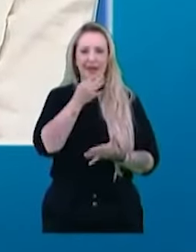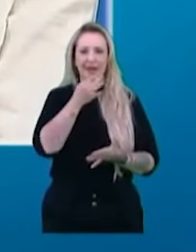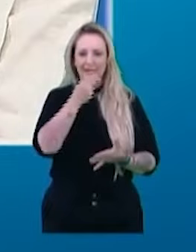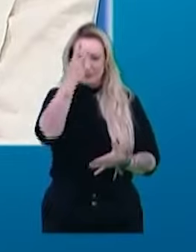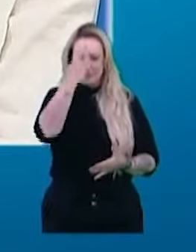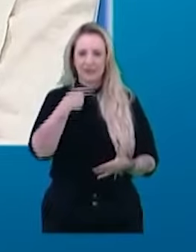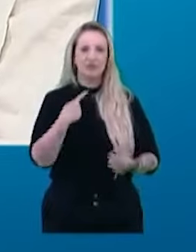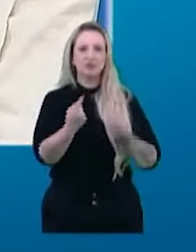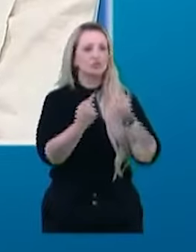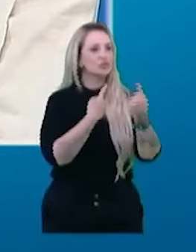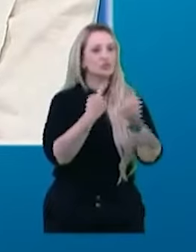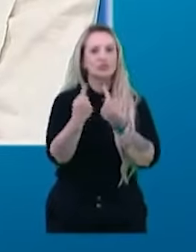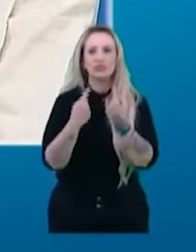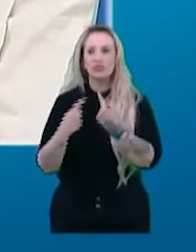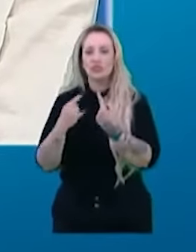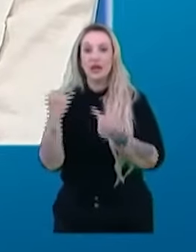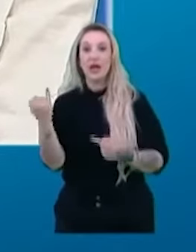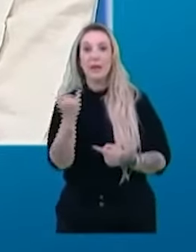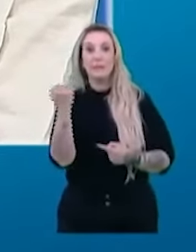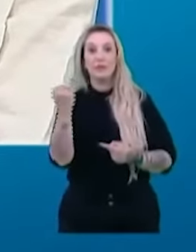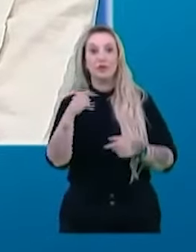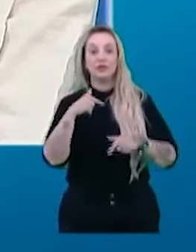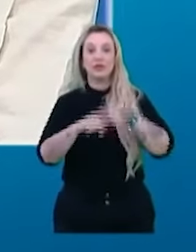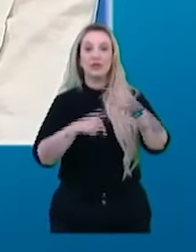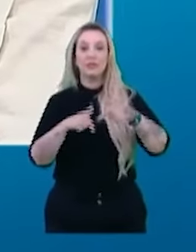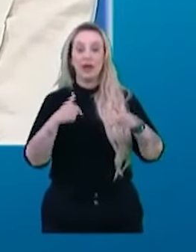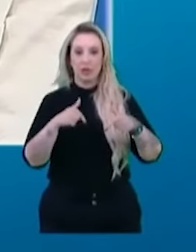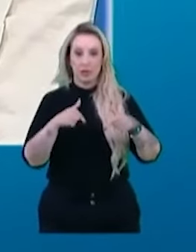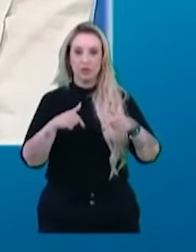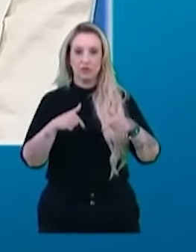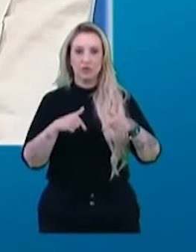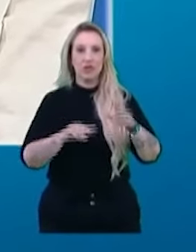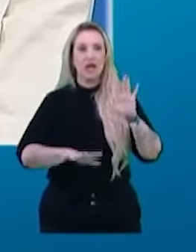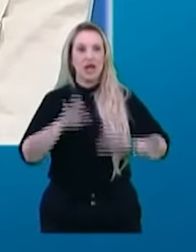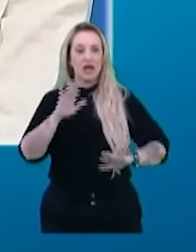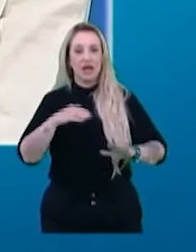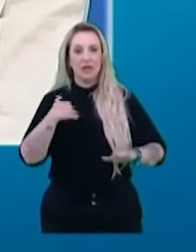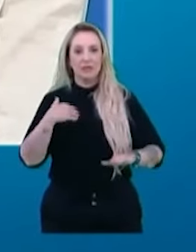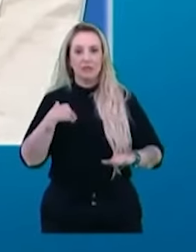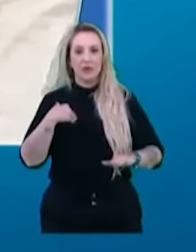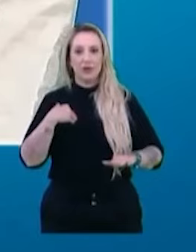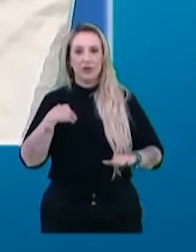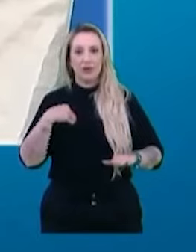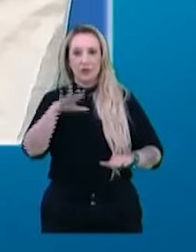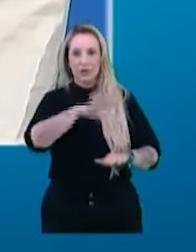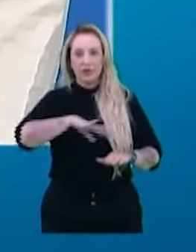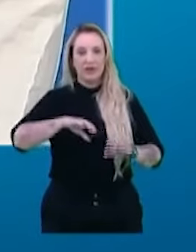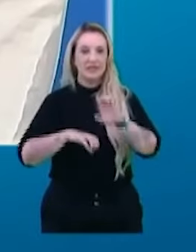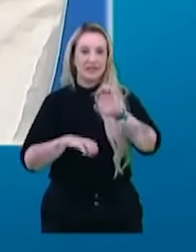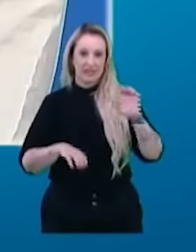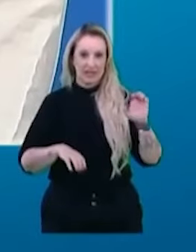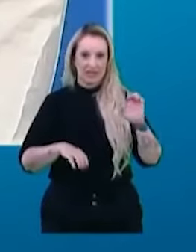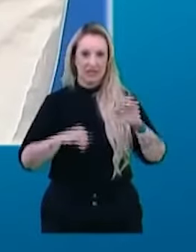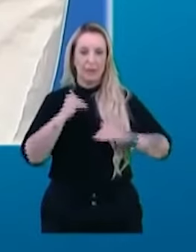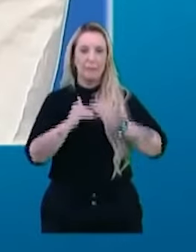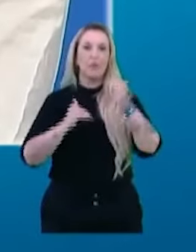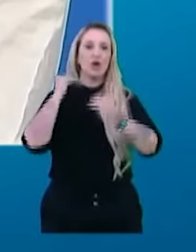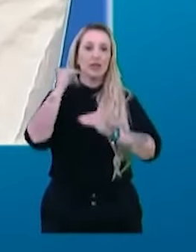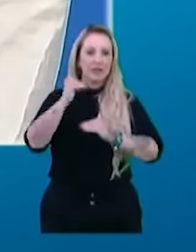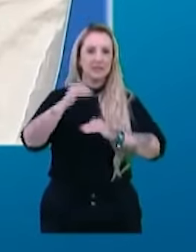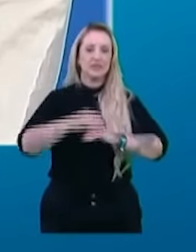não dialogamos com um setor importante dos trabalhadores. Muitas vezes o meu campo político, o campo de esquerda, o campo